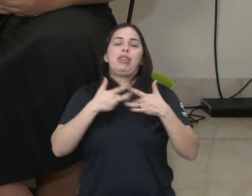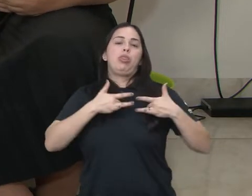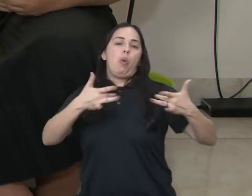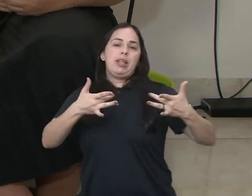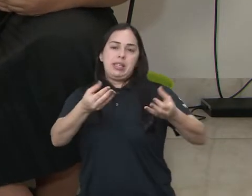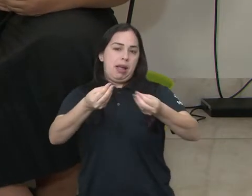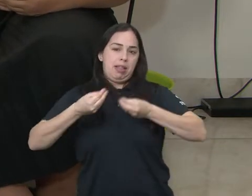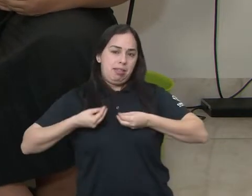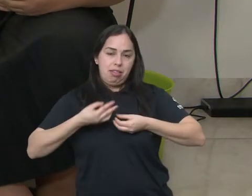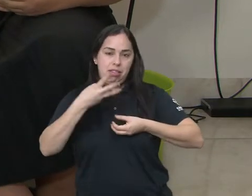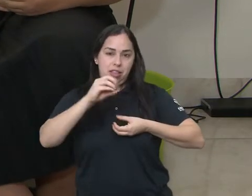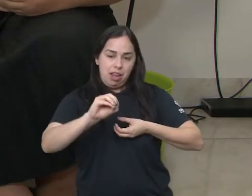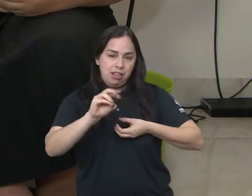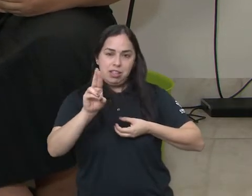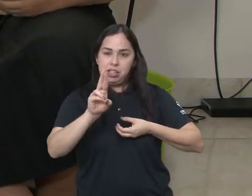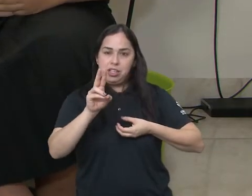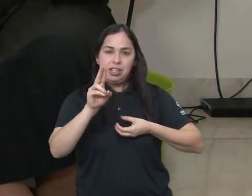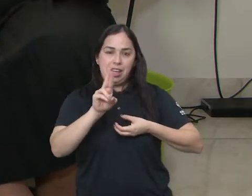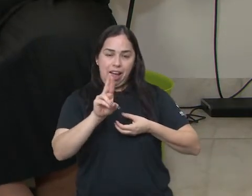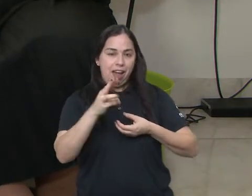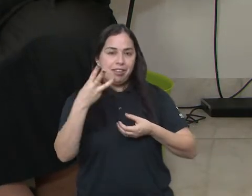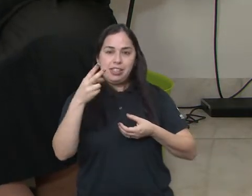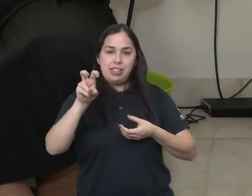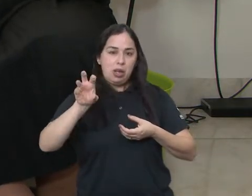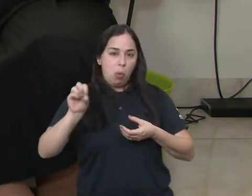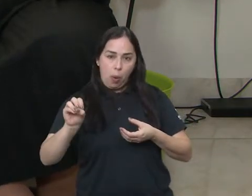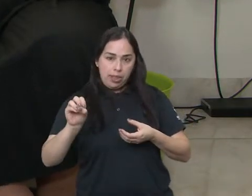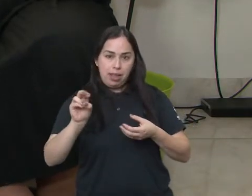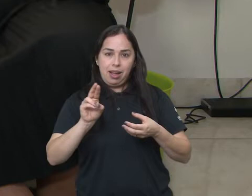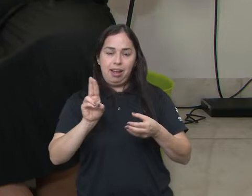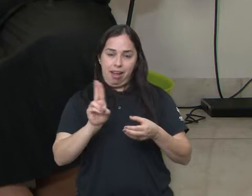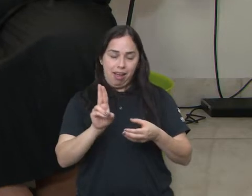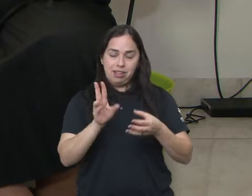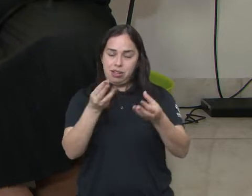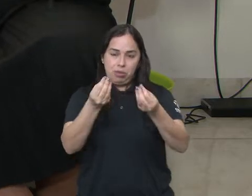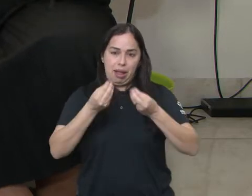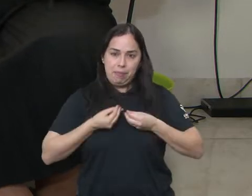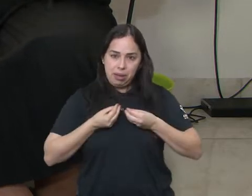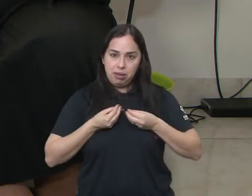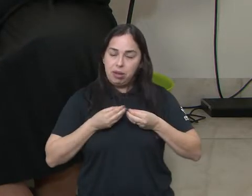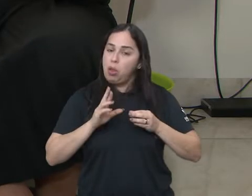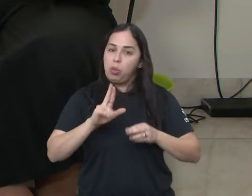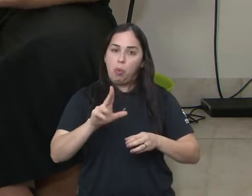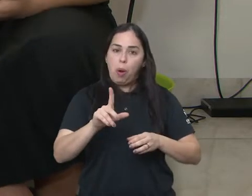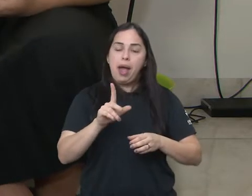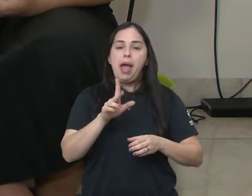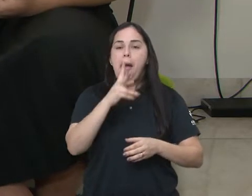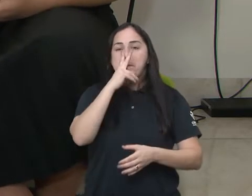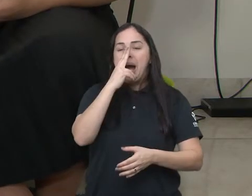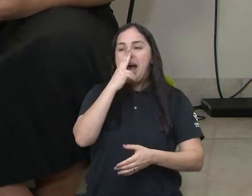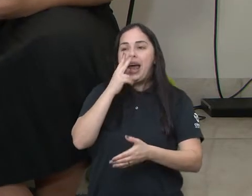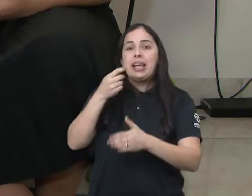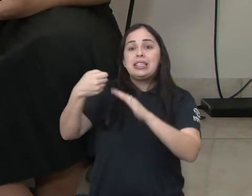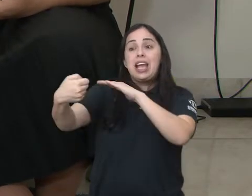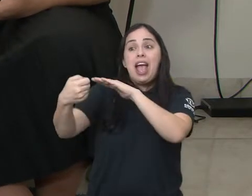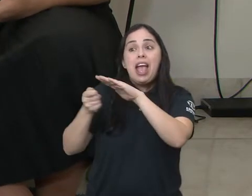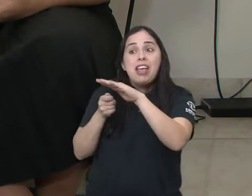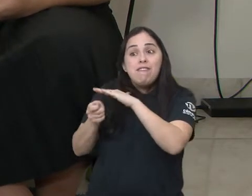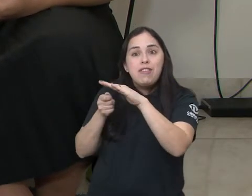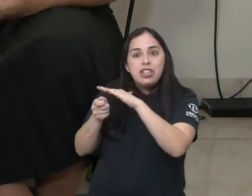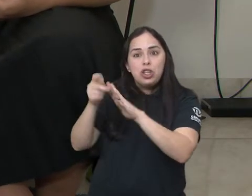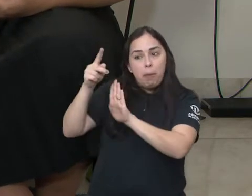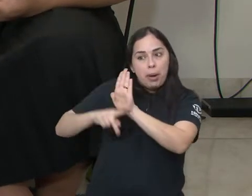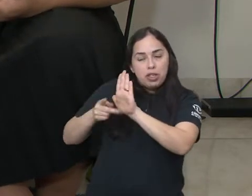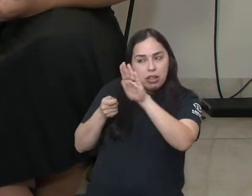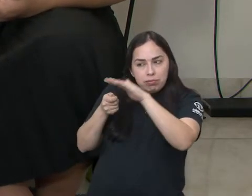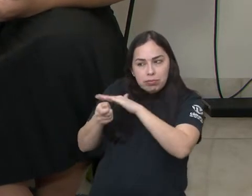dar 30, 50 reais e vai ficar assim, nossa, tô doando um dinheiro pro artista. Não, você vai estar investindo num projeto